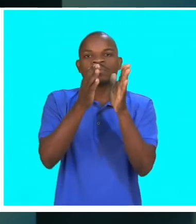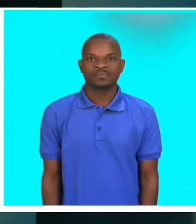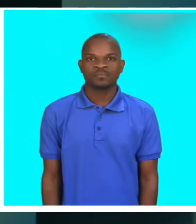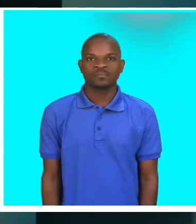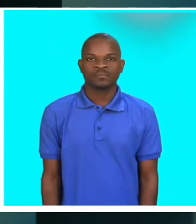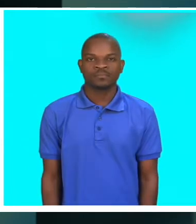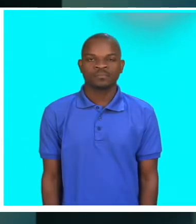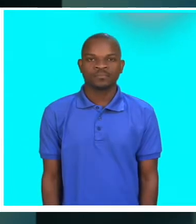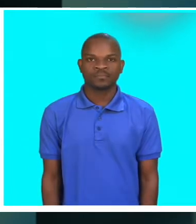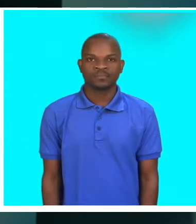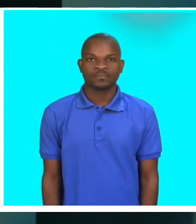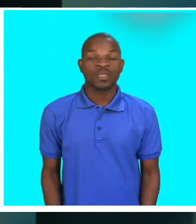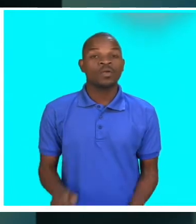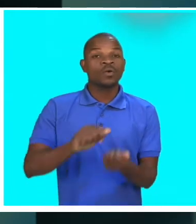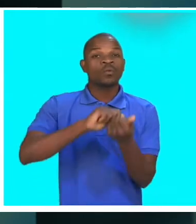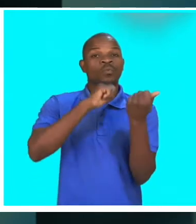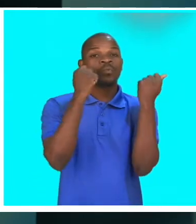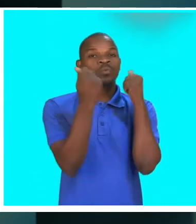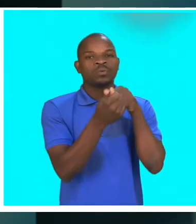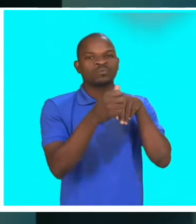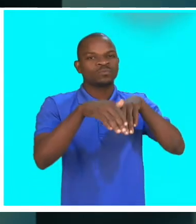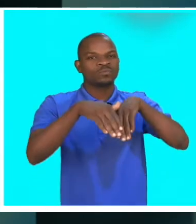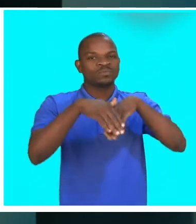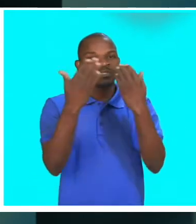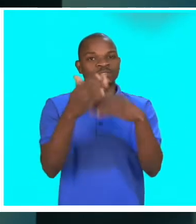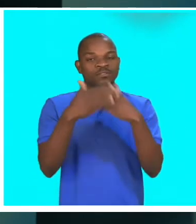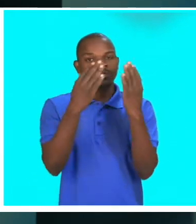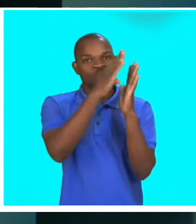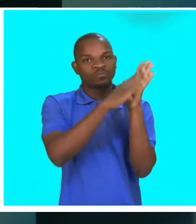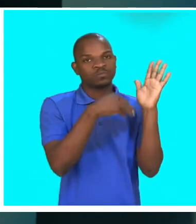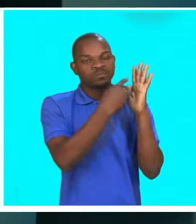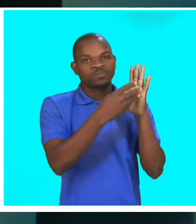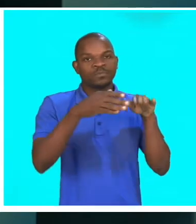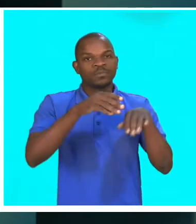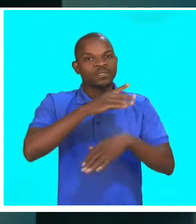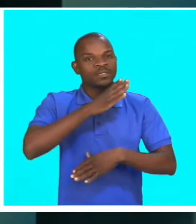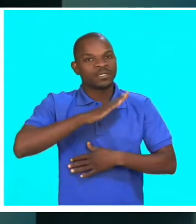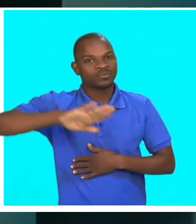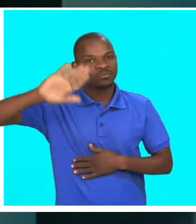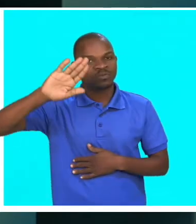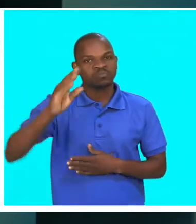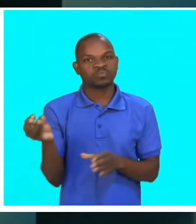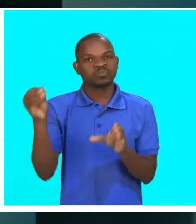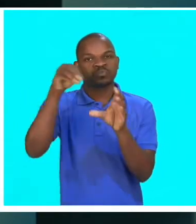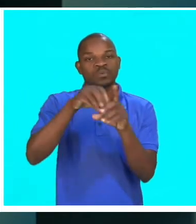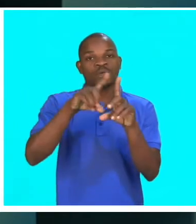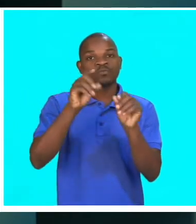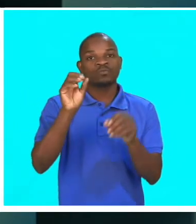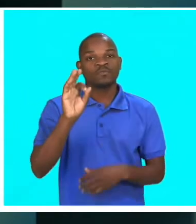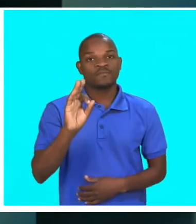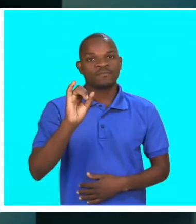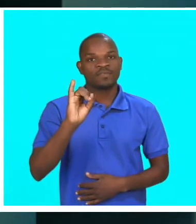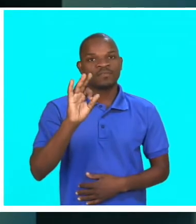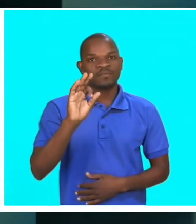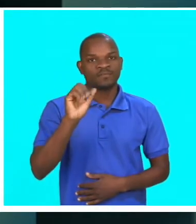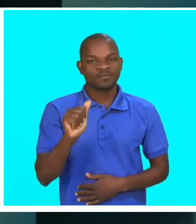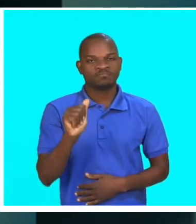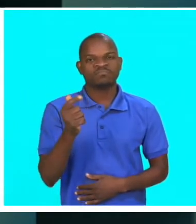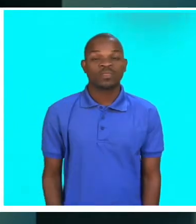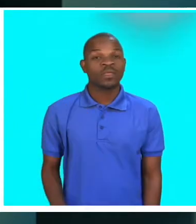A mudança do calendário futebolístico nacional para acomodar o modelo da FIFA pode interferir na prestação dos